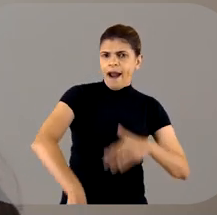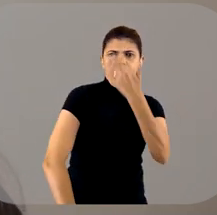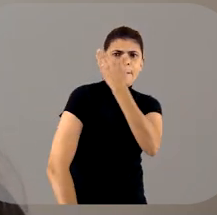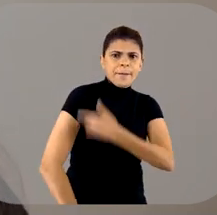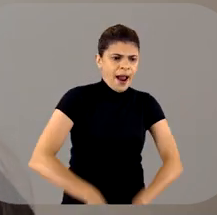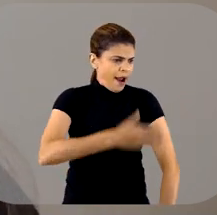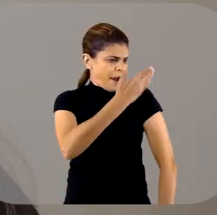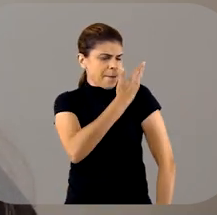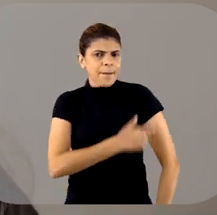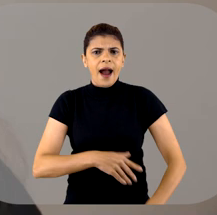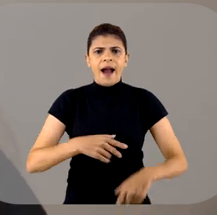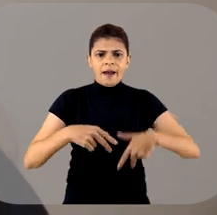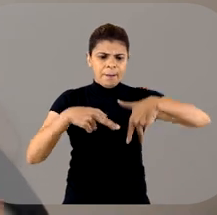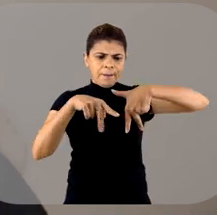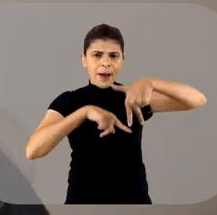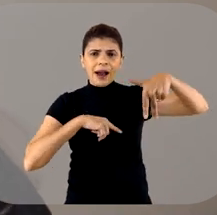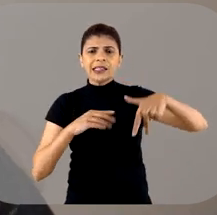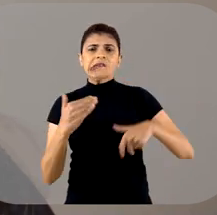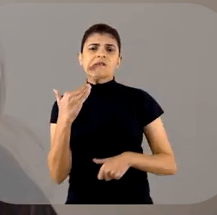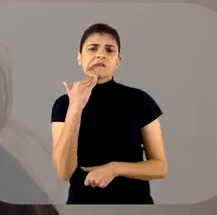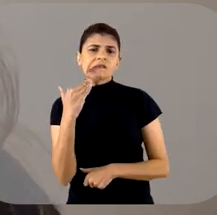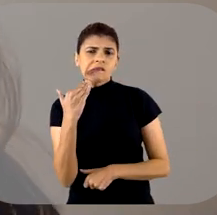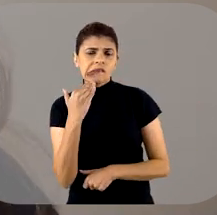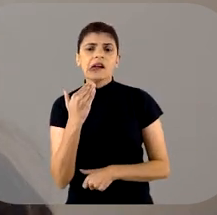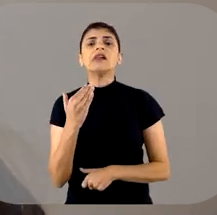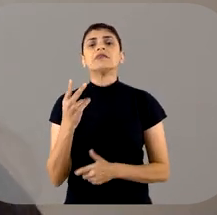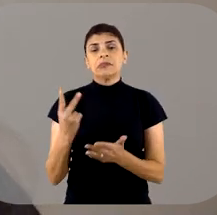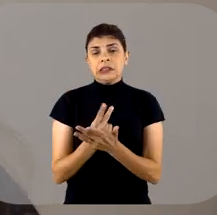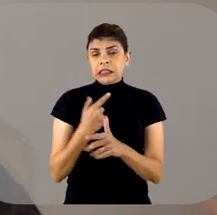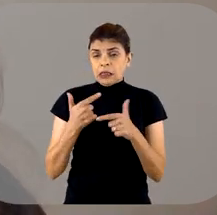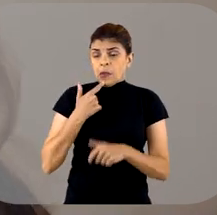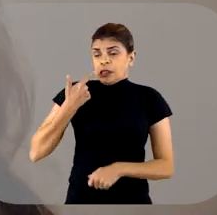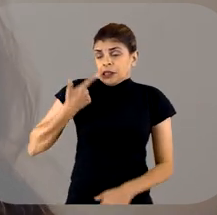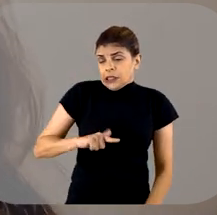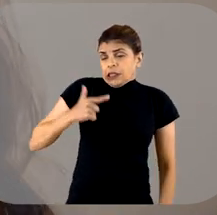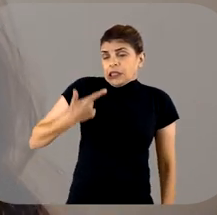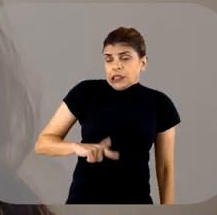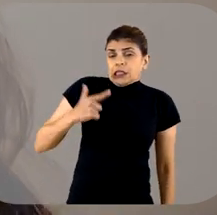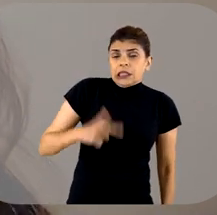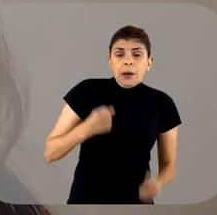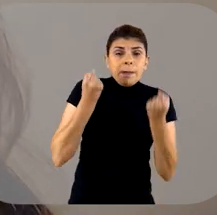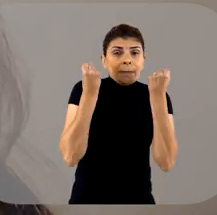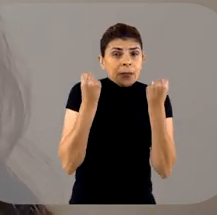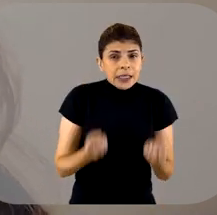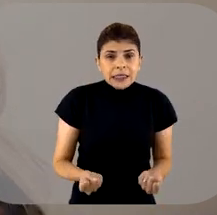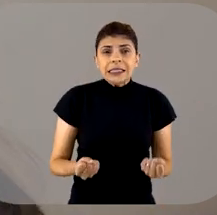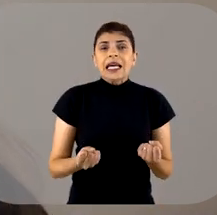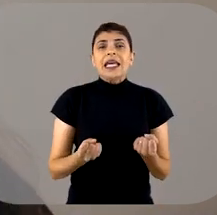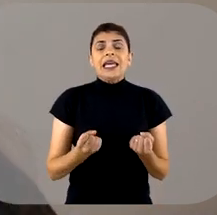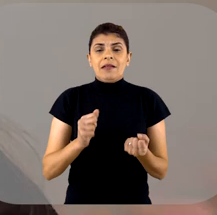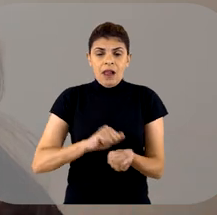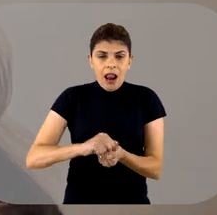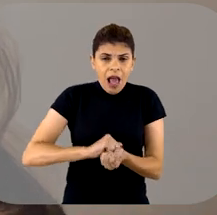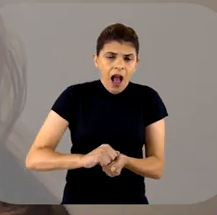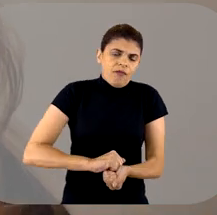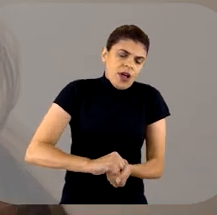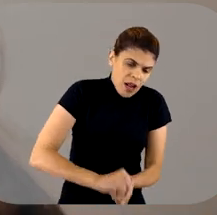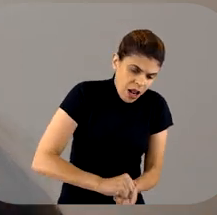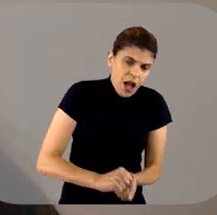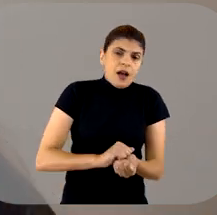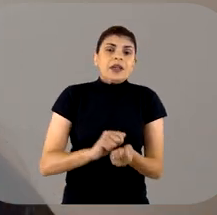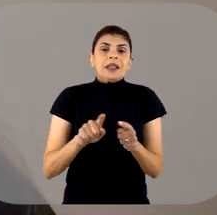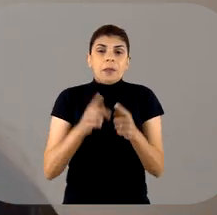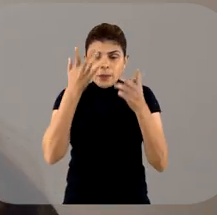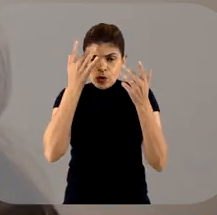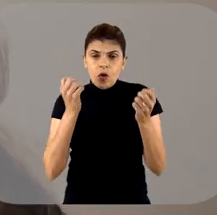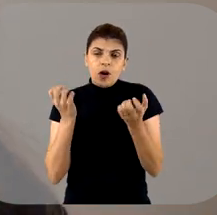membros, cortes, etc. Assim como deformações causadas por trabalhos repetitivos e pesados, como os de lavadeira